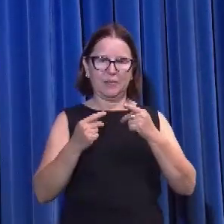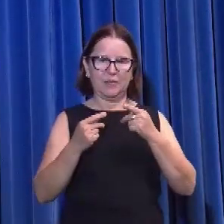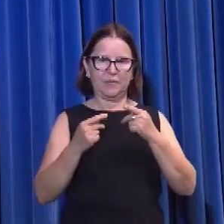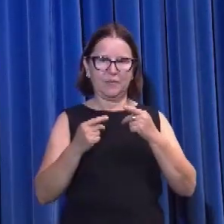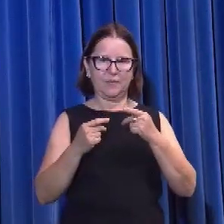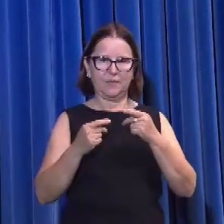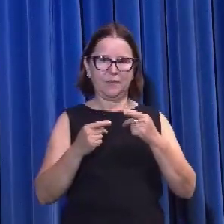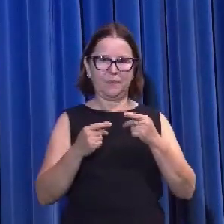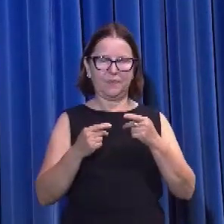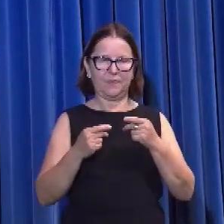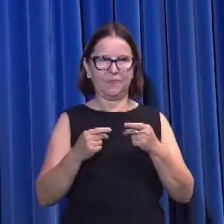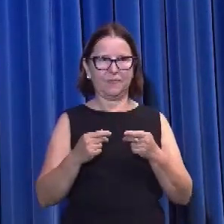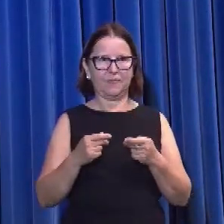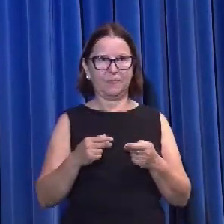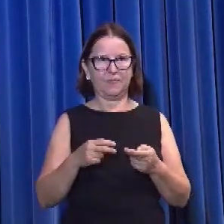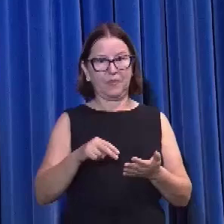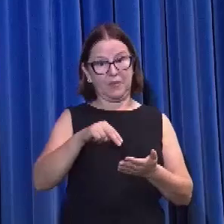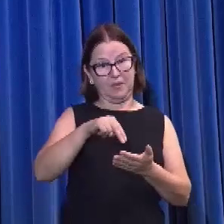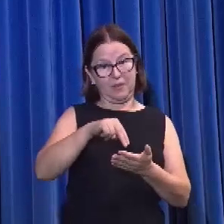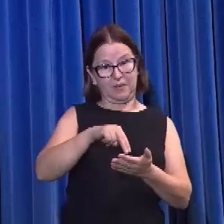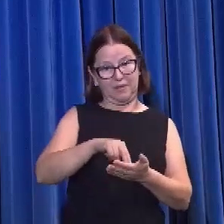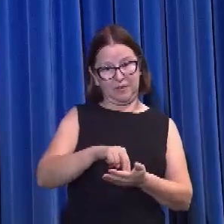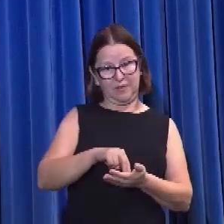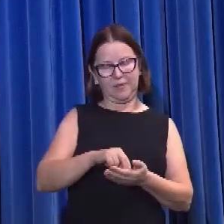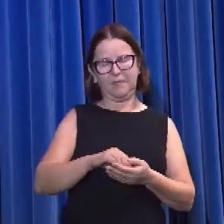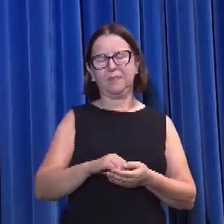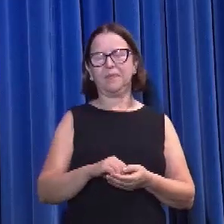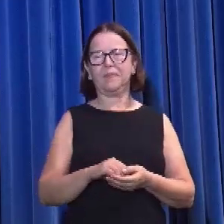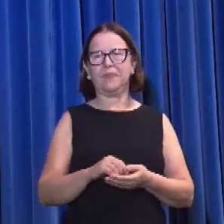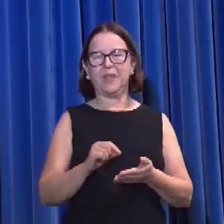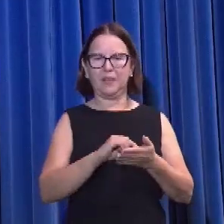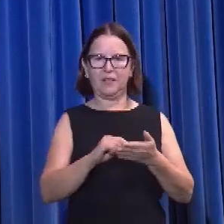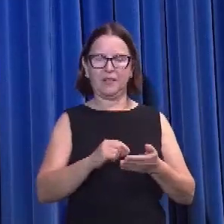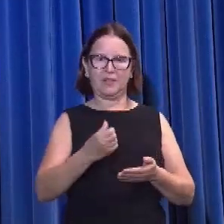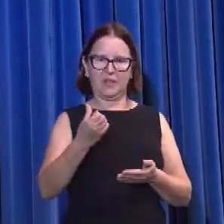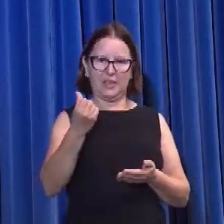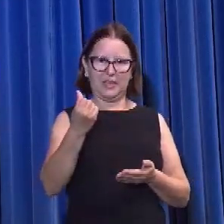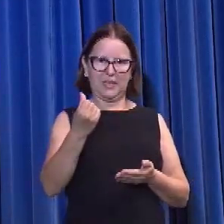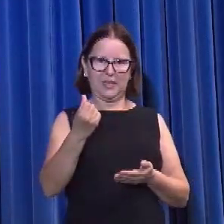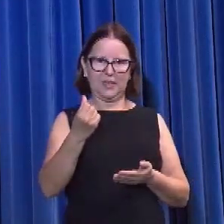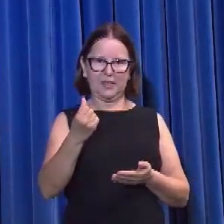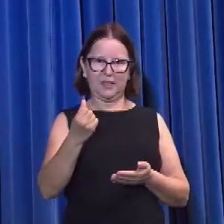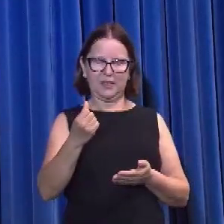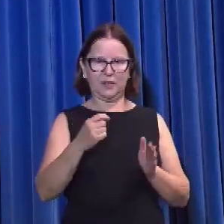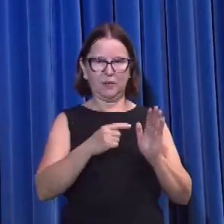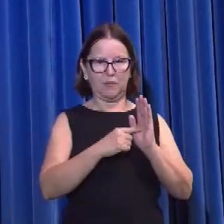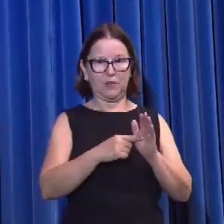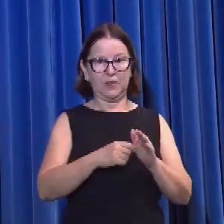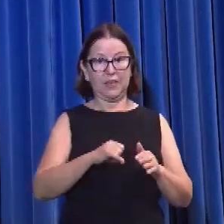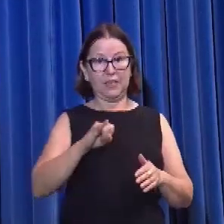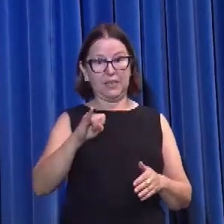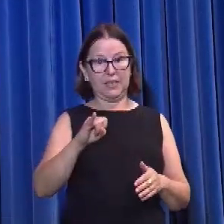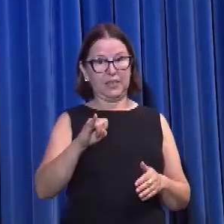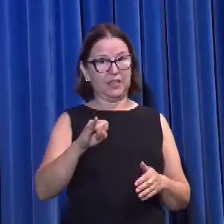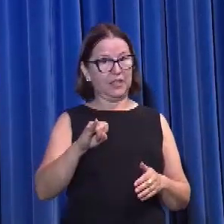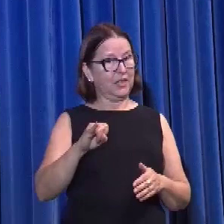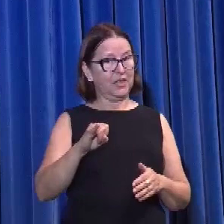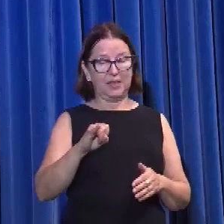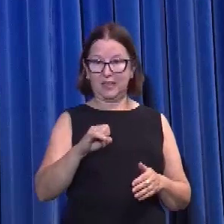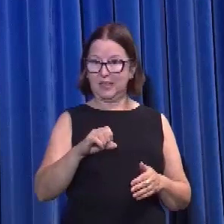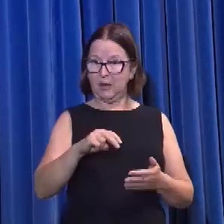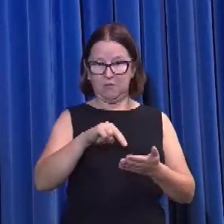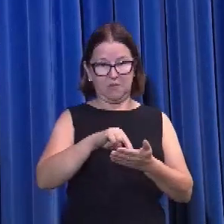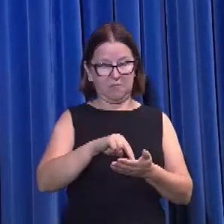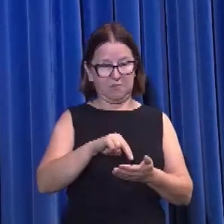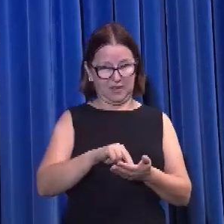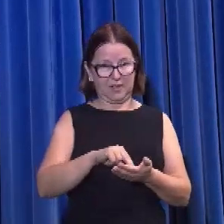permanência. Tem um momento que o versículo 6 mostra que se não permanecermos, seremos